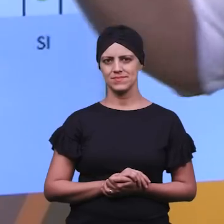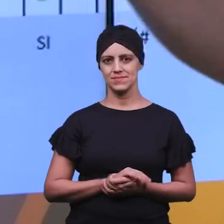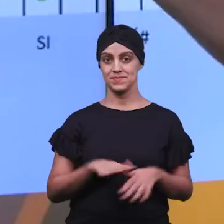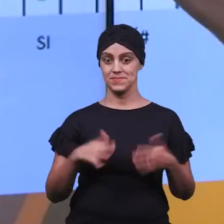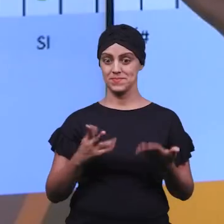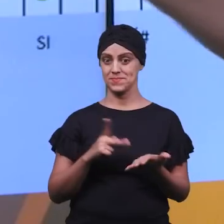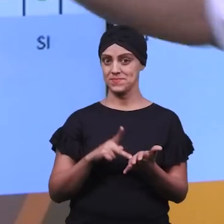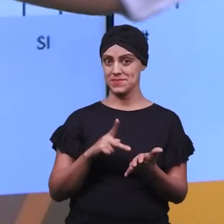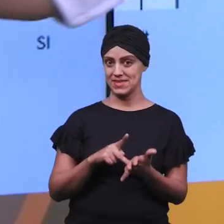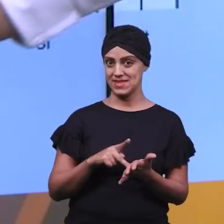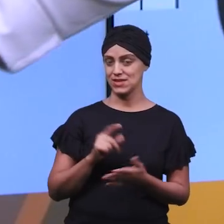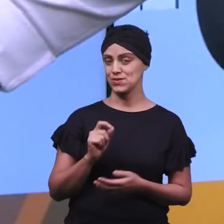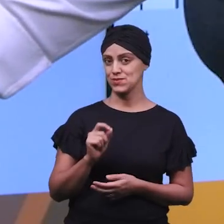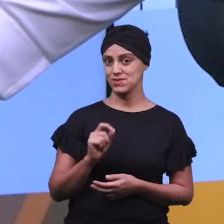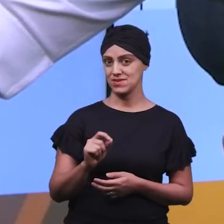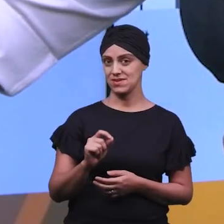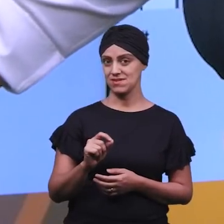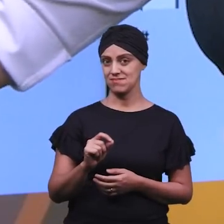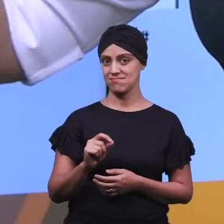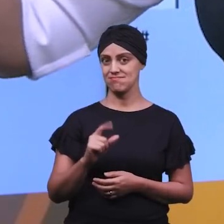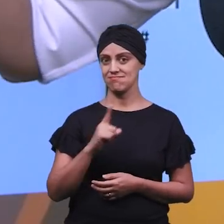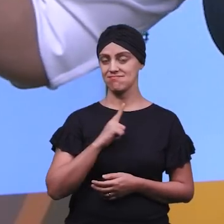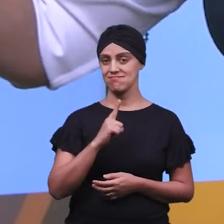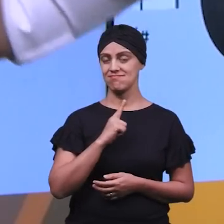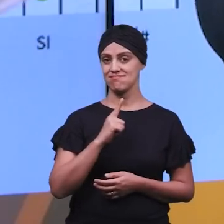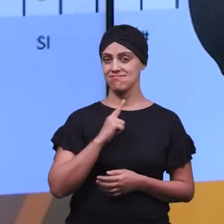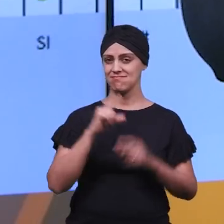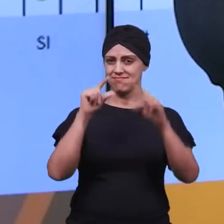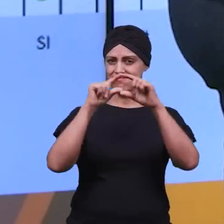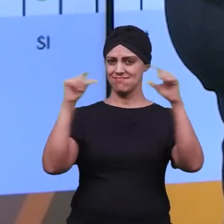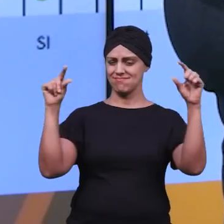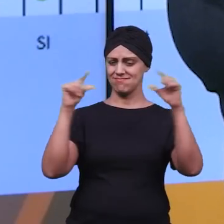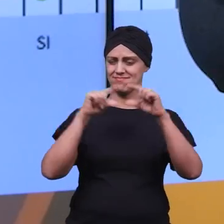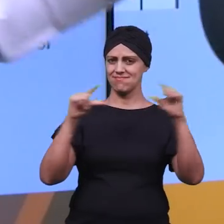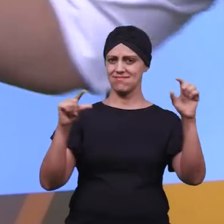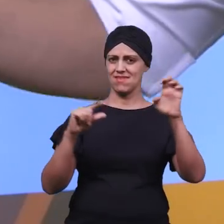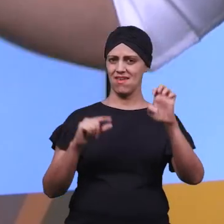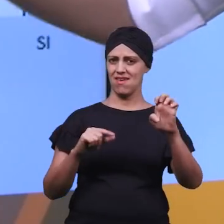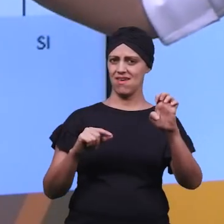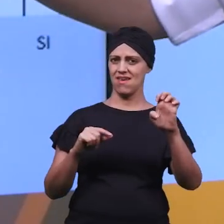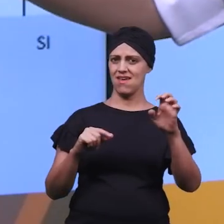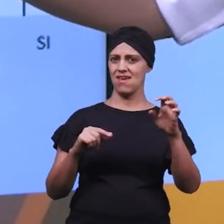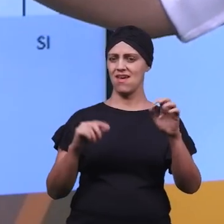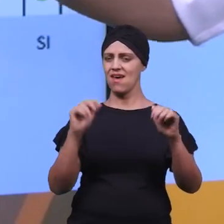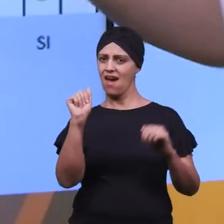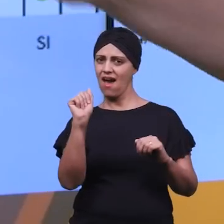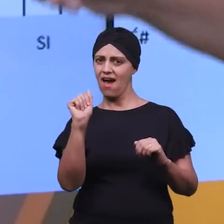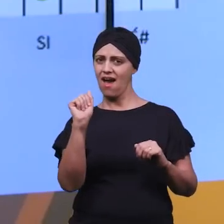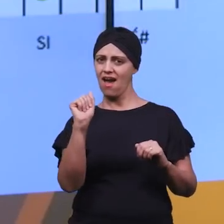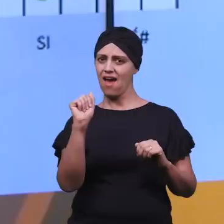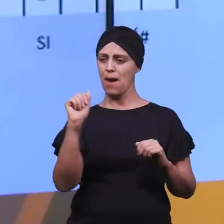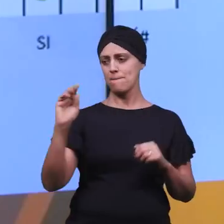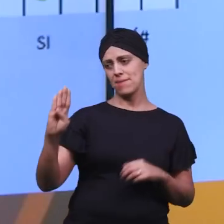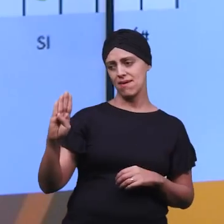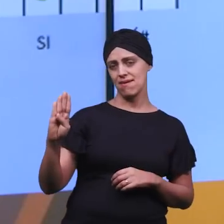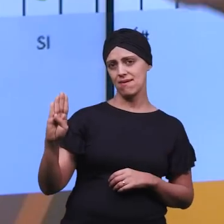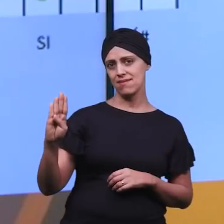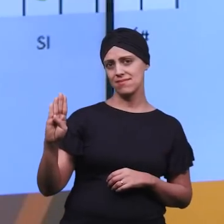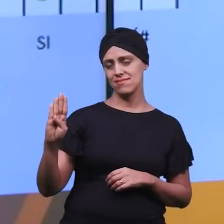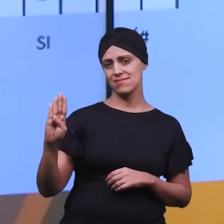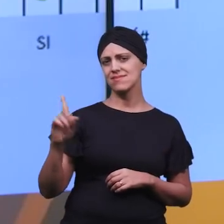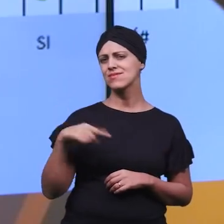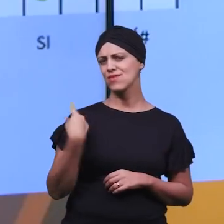Na verdade, esses acordes com essa cifra E, A e